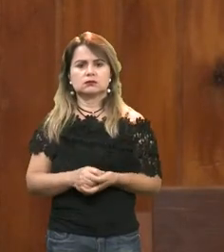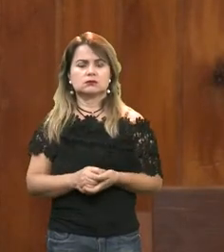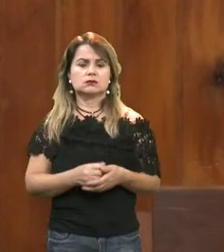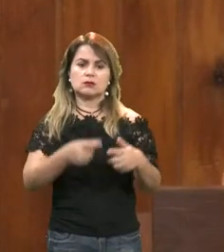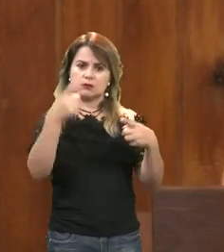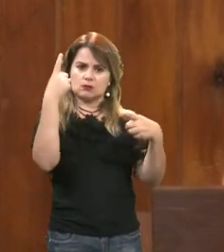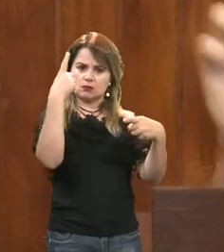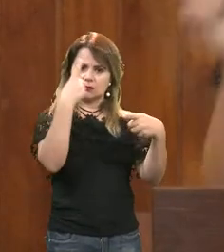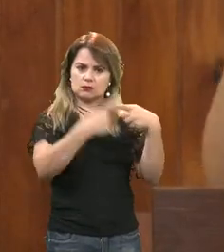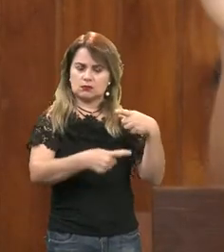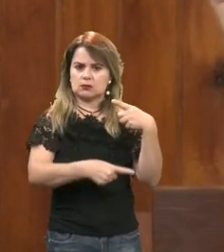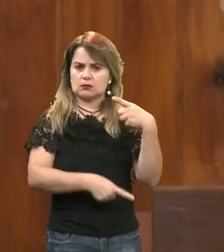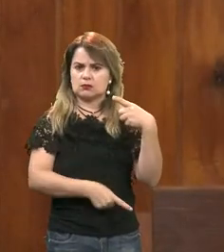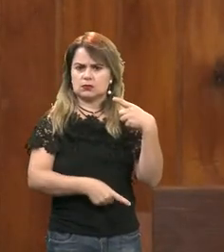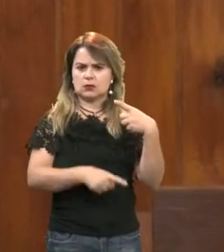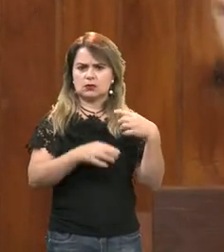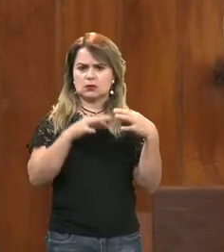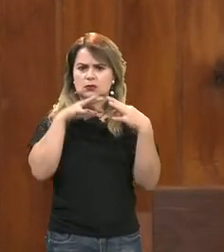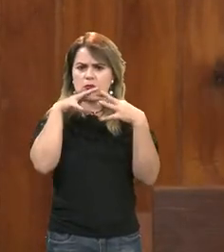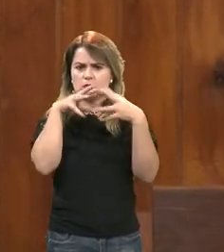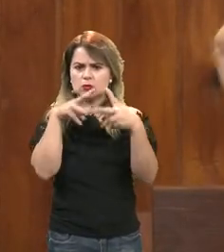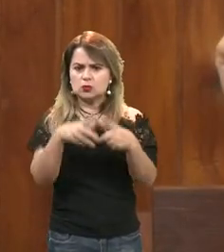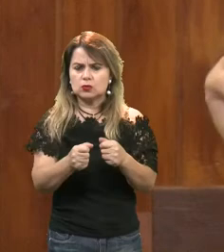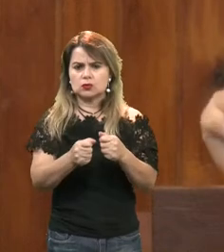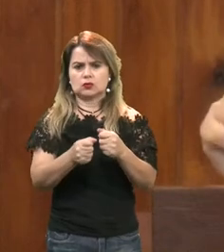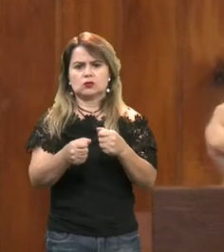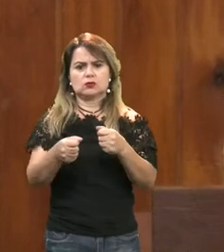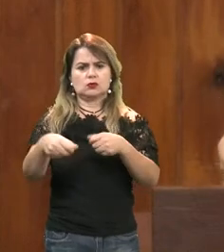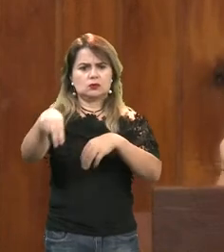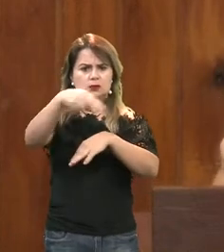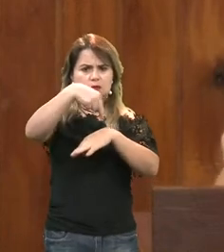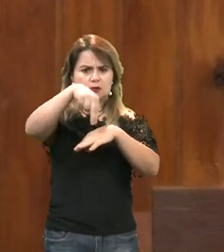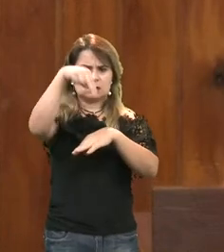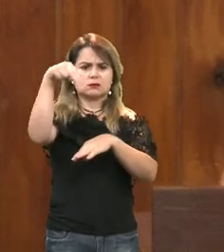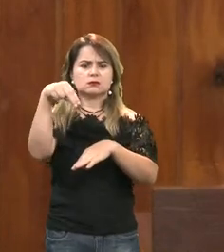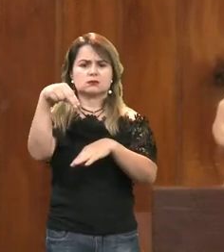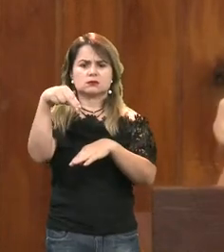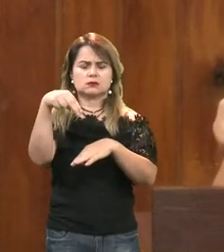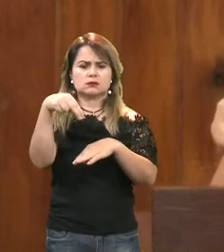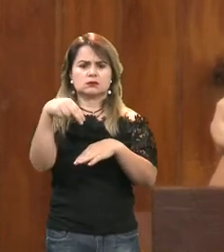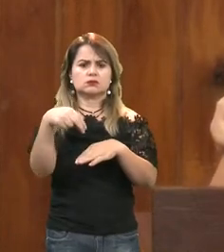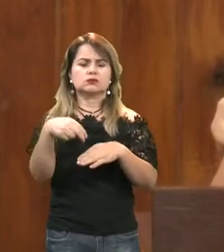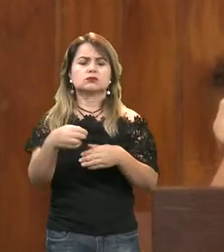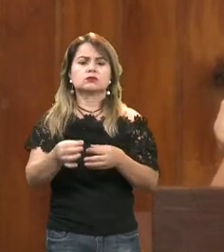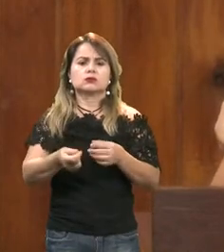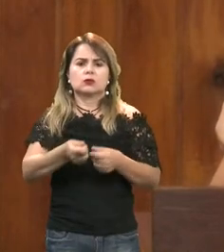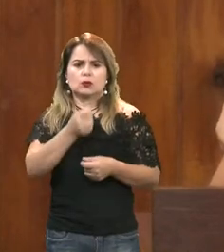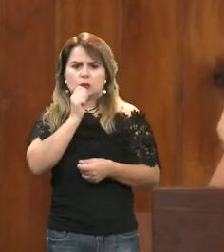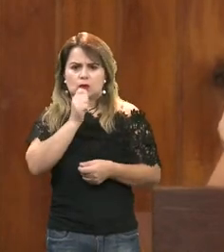proibidas em todo o território nacional as drogas.